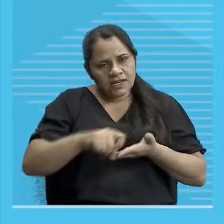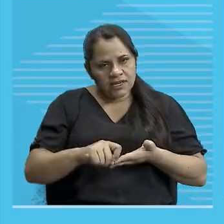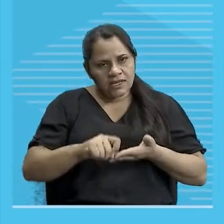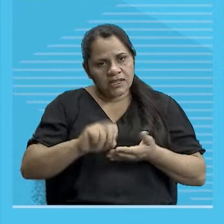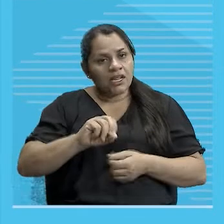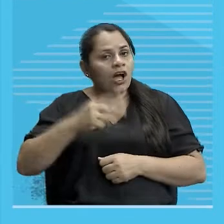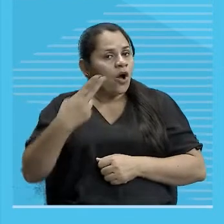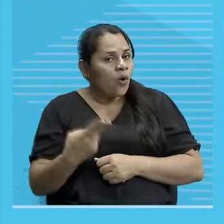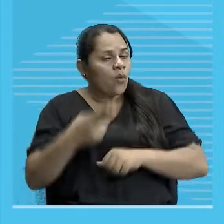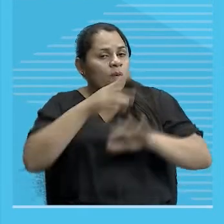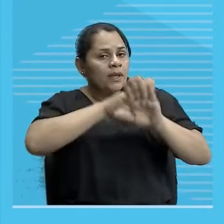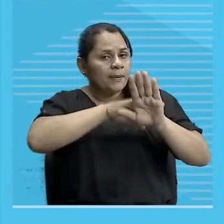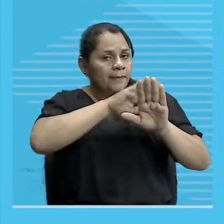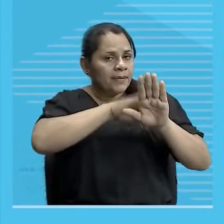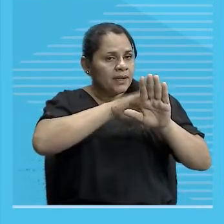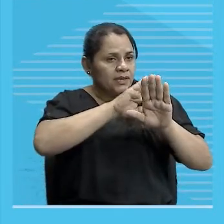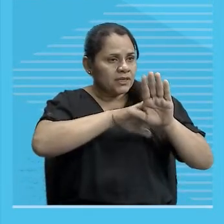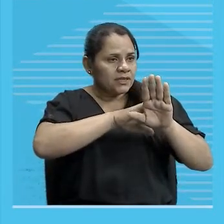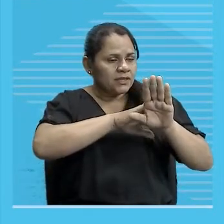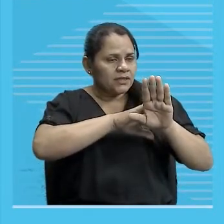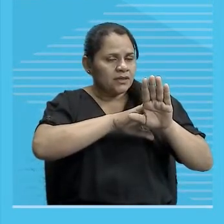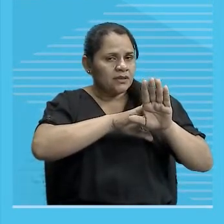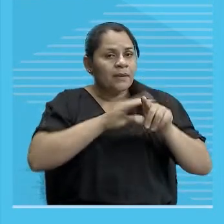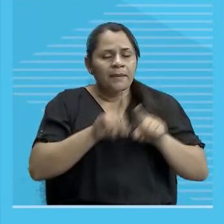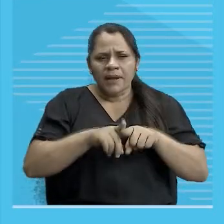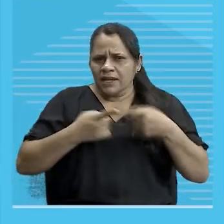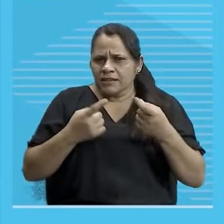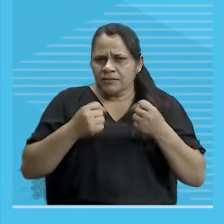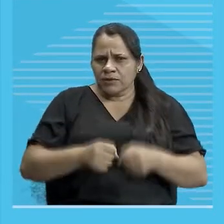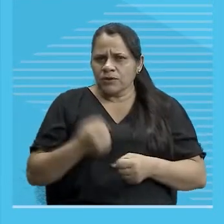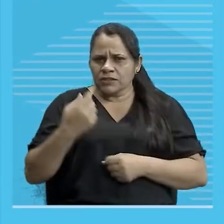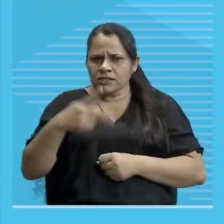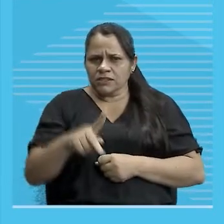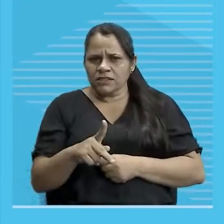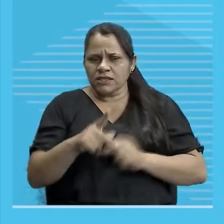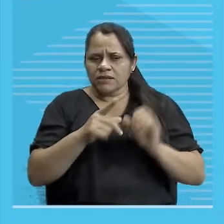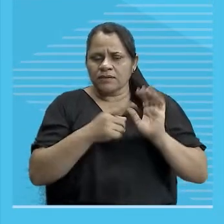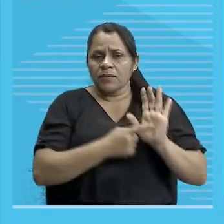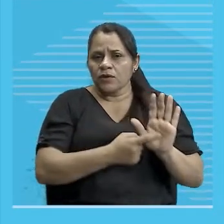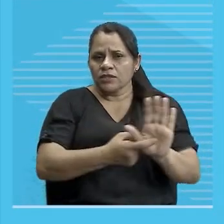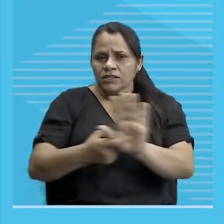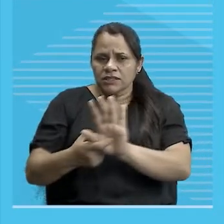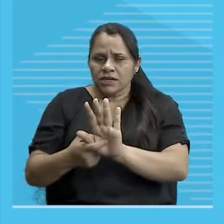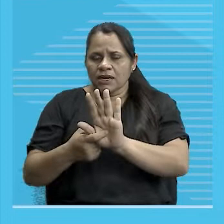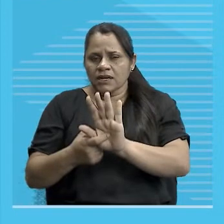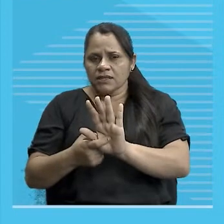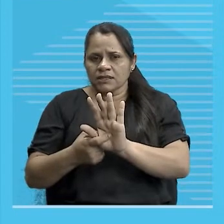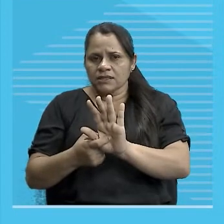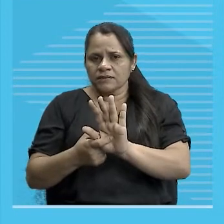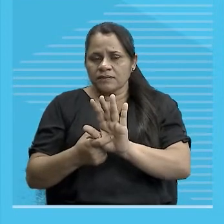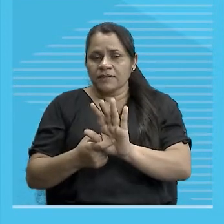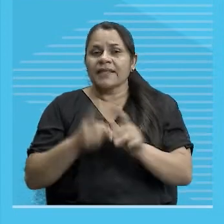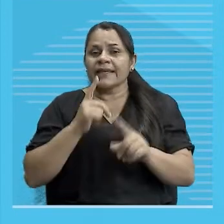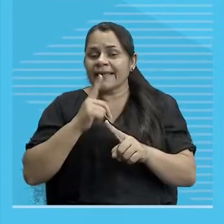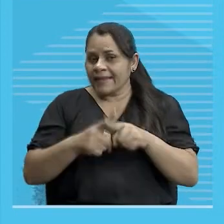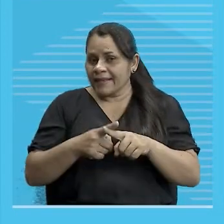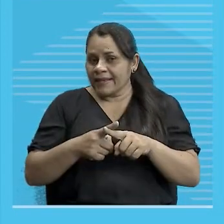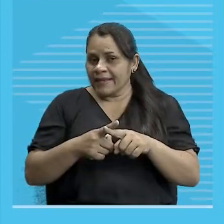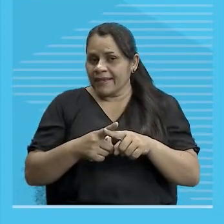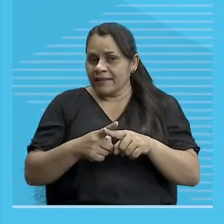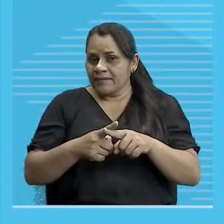esteja implícita, não esteja escrita, mas possa ser, nesse caso, identificada, que não repila, ou seja, que